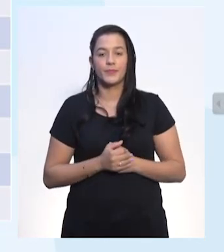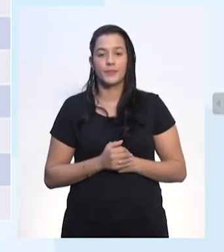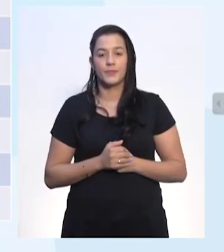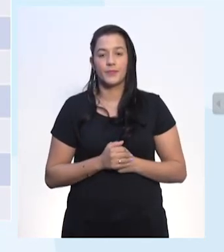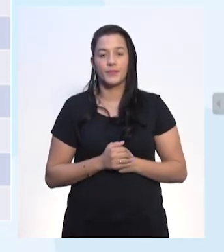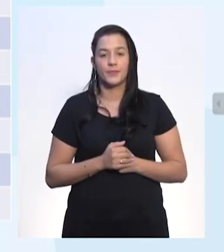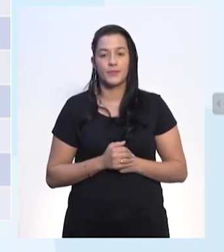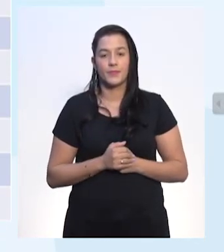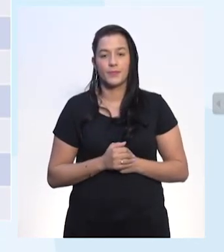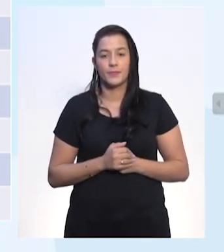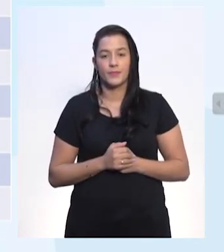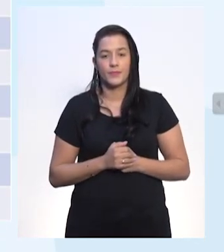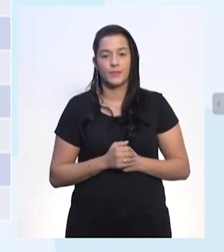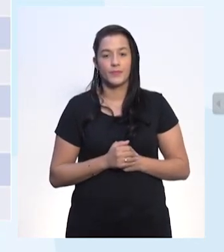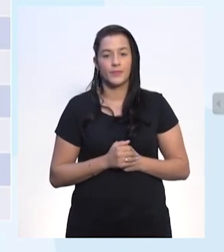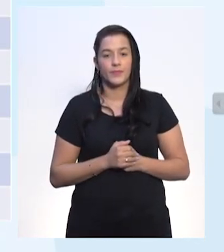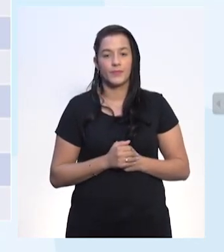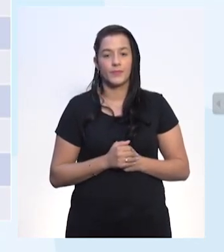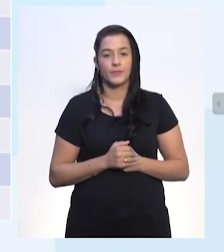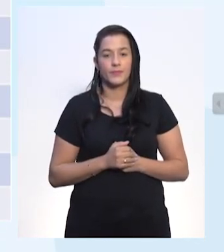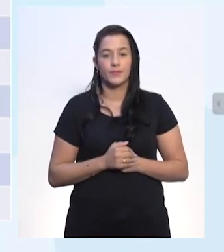né? Não.